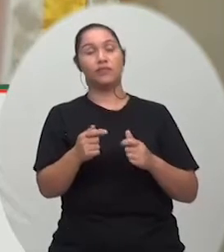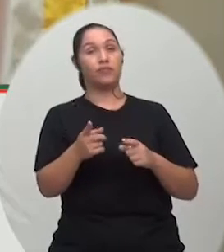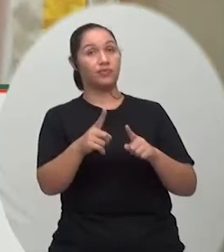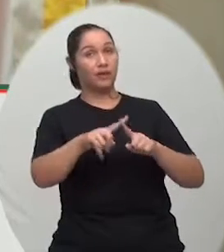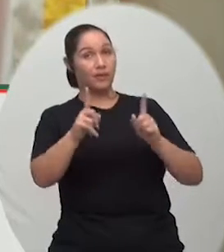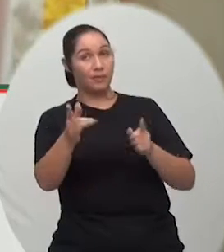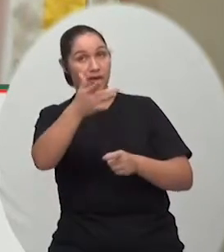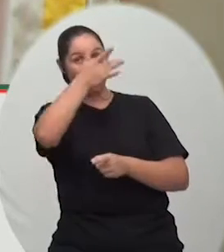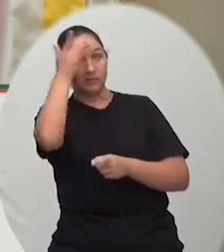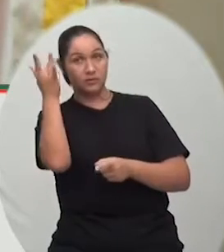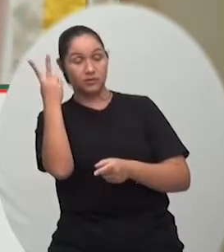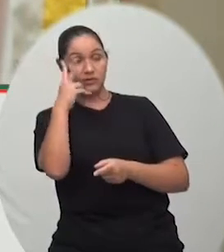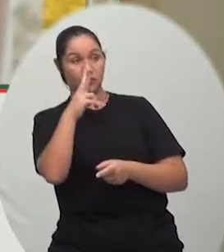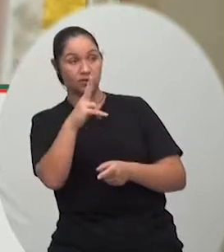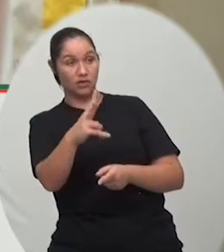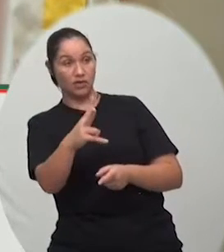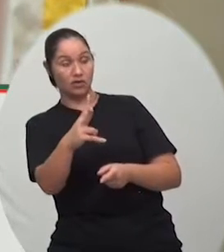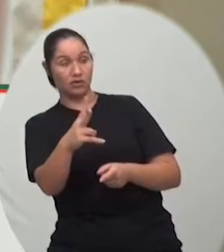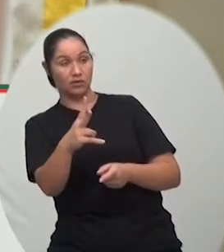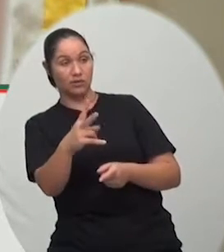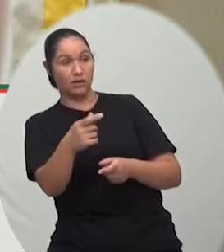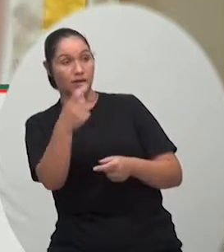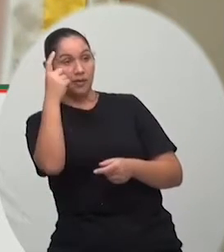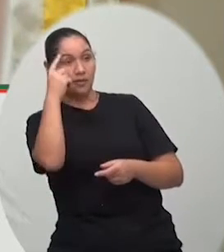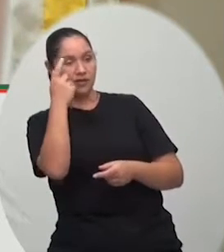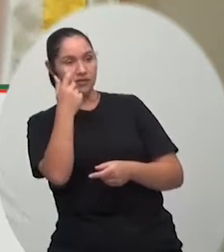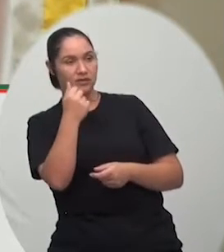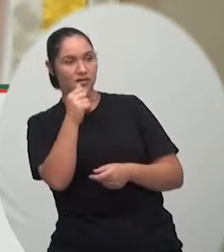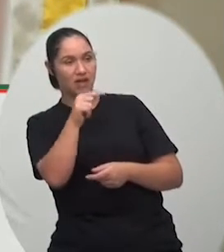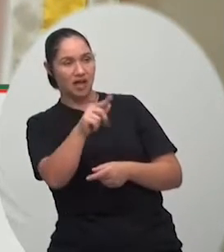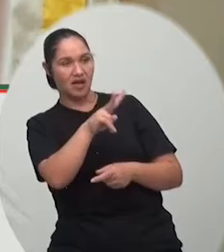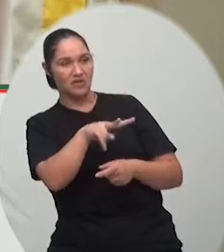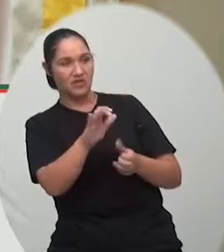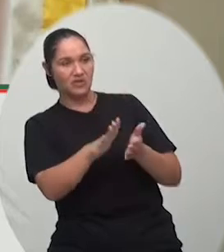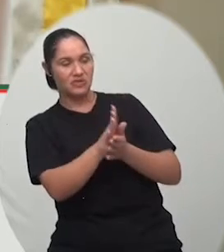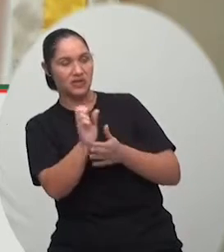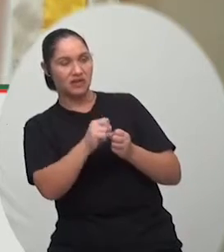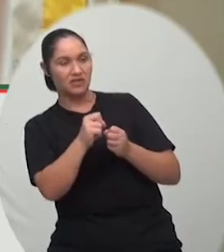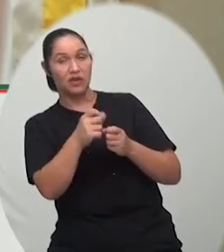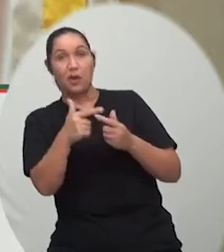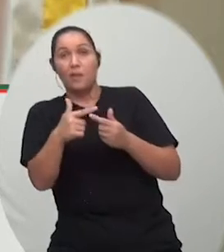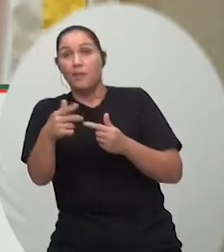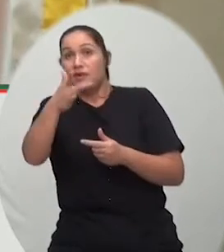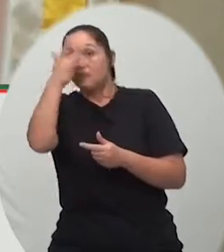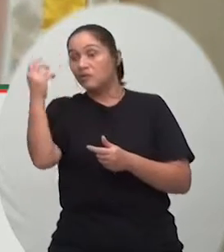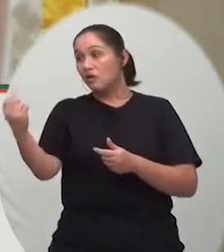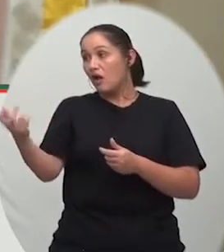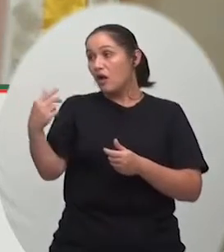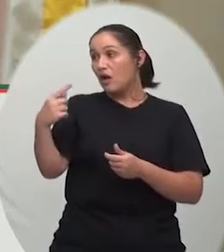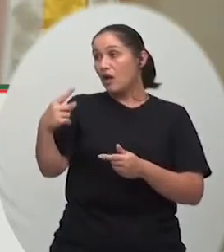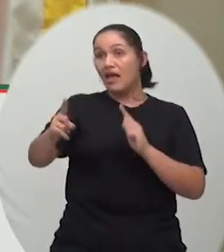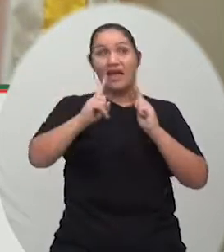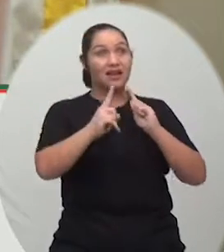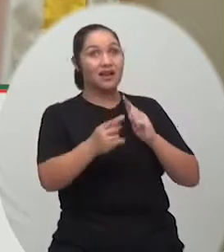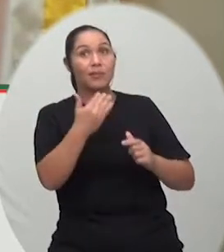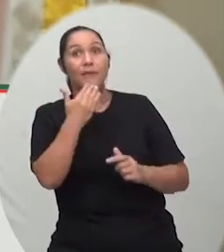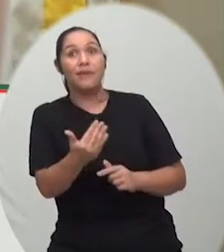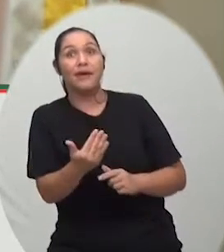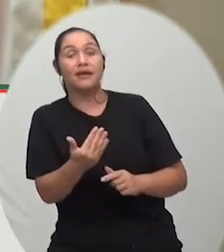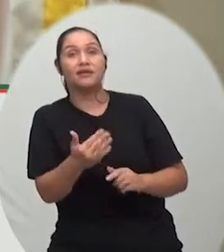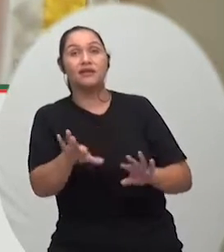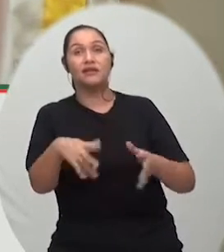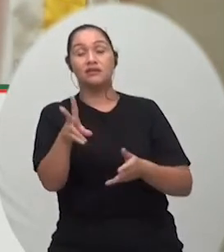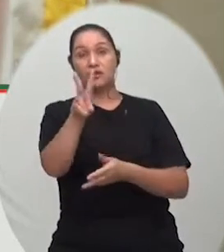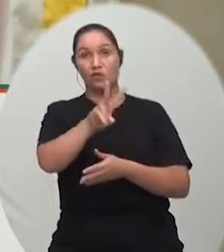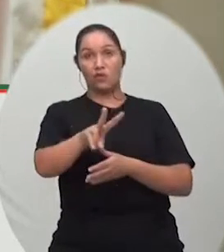como representante vêm nos rogar, e é o que deve ser feito, e dizem assim: vereador, o centro